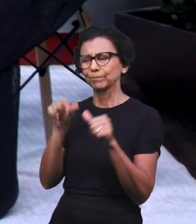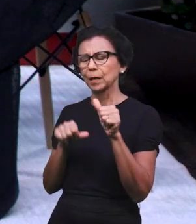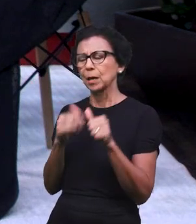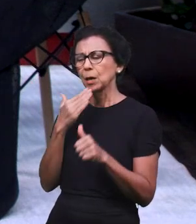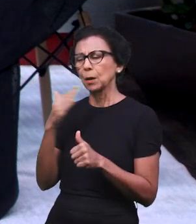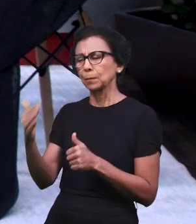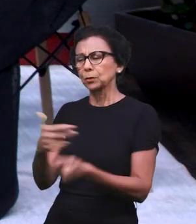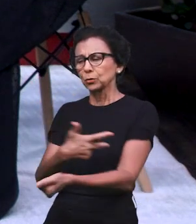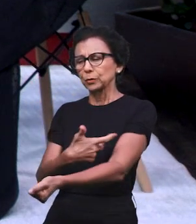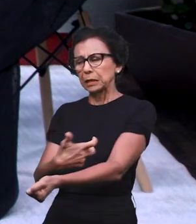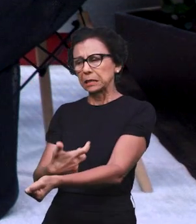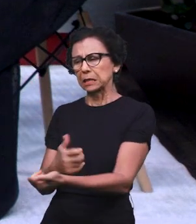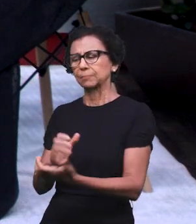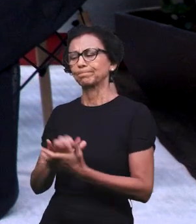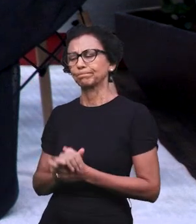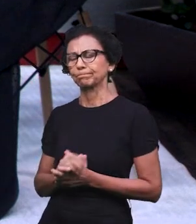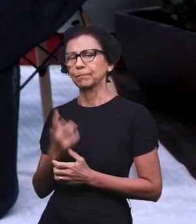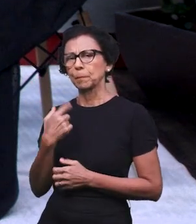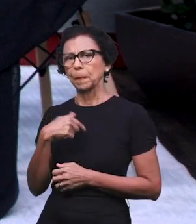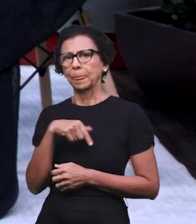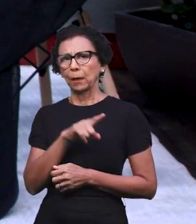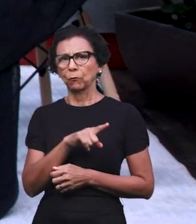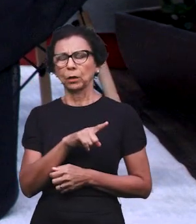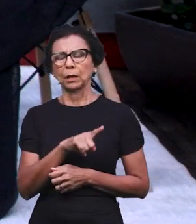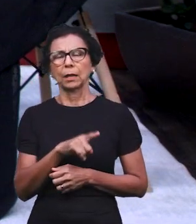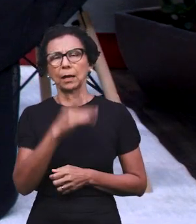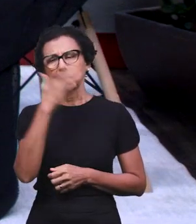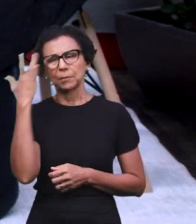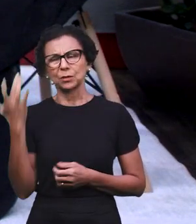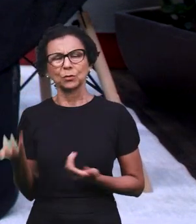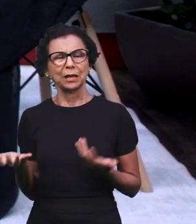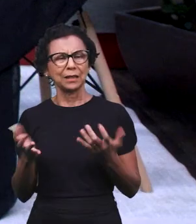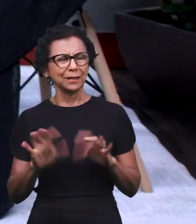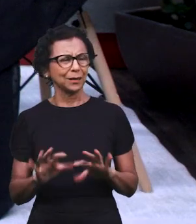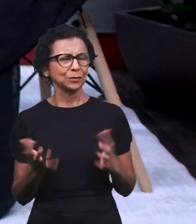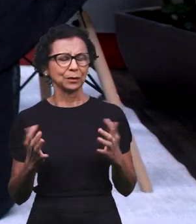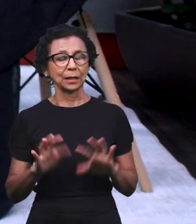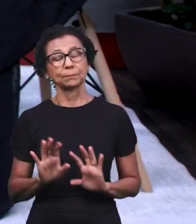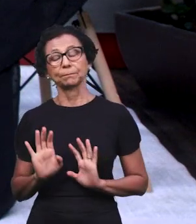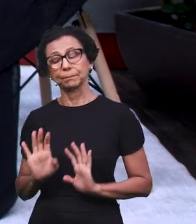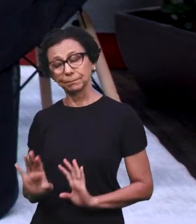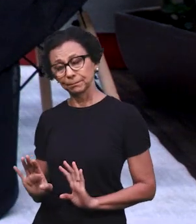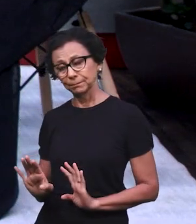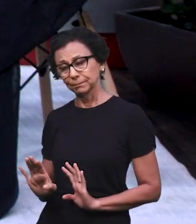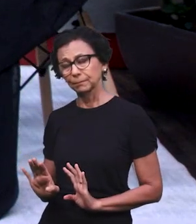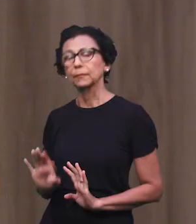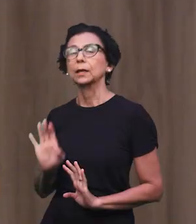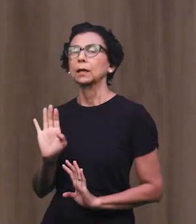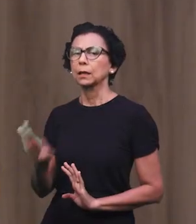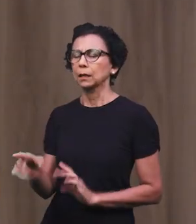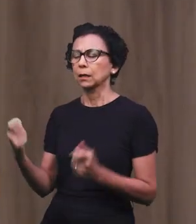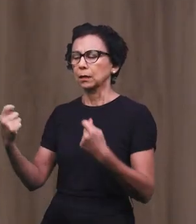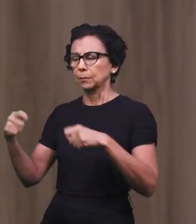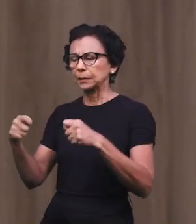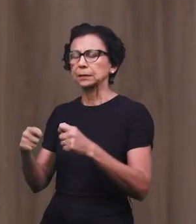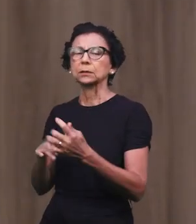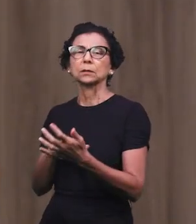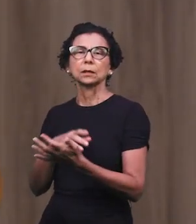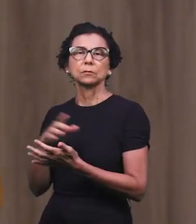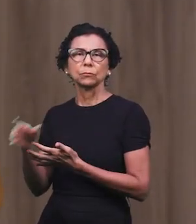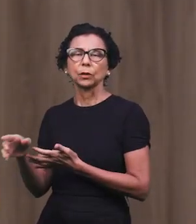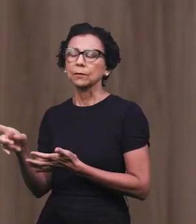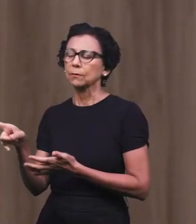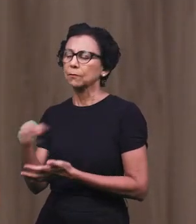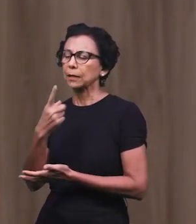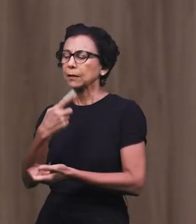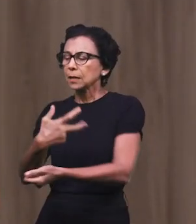muito característico, né? Exatamente. Existem vários tipos de mau hálito e aí o profissional consegue identificar. Qual